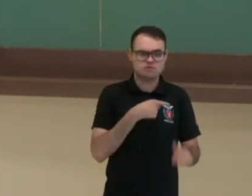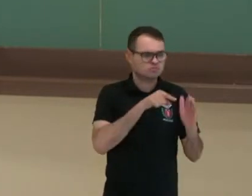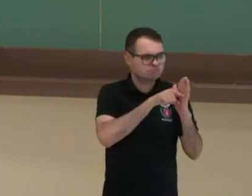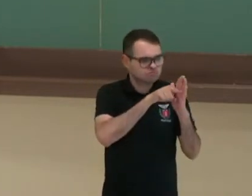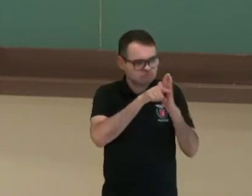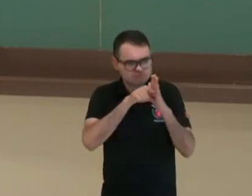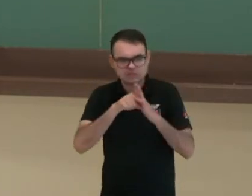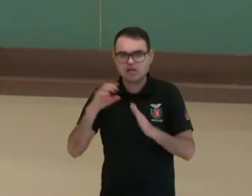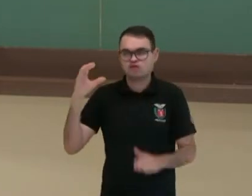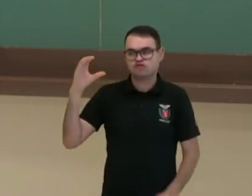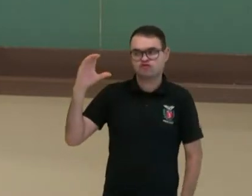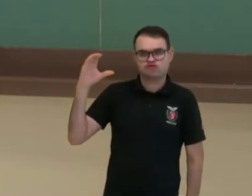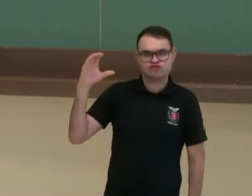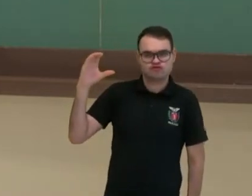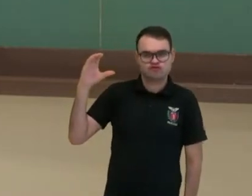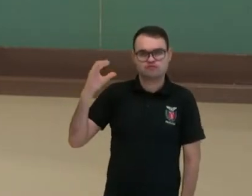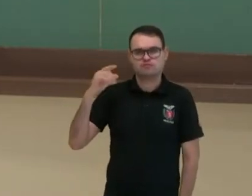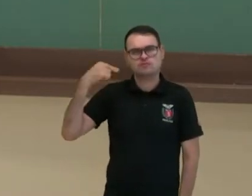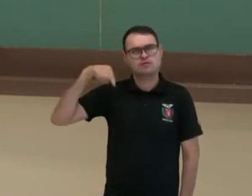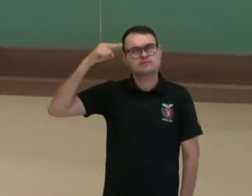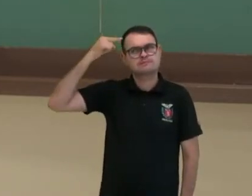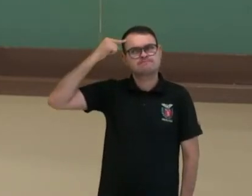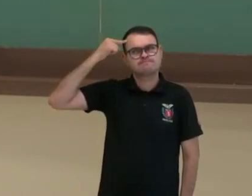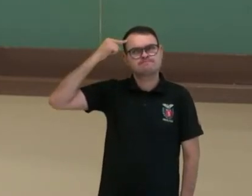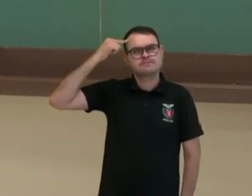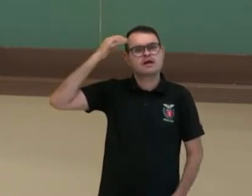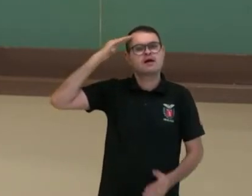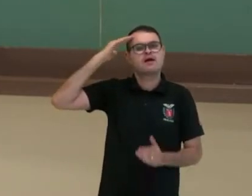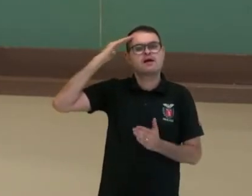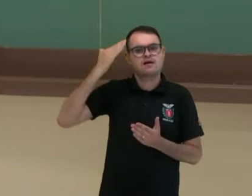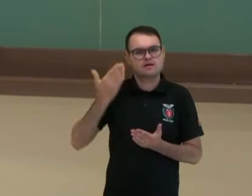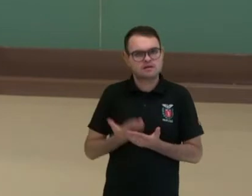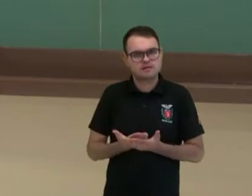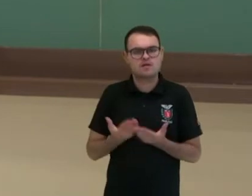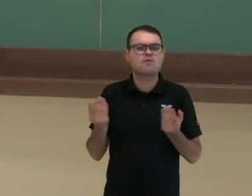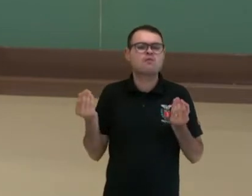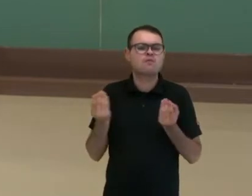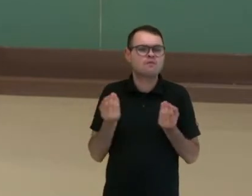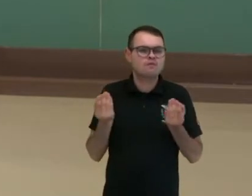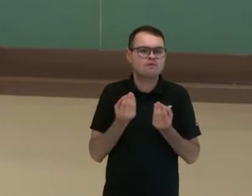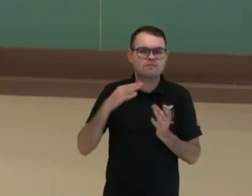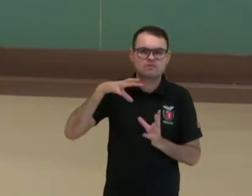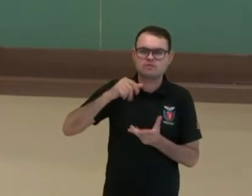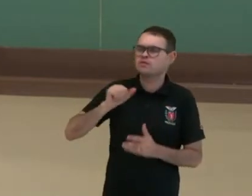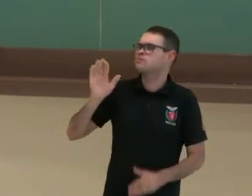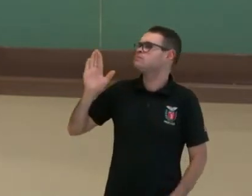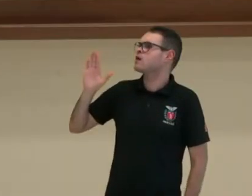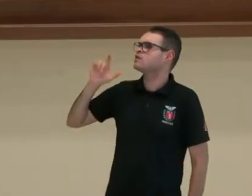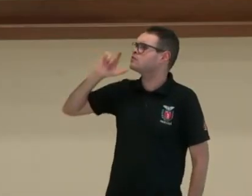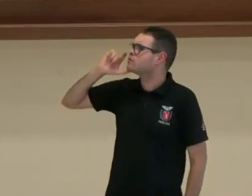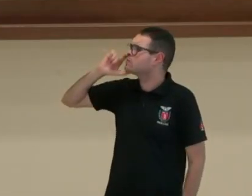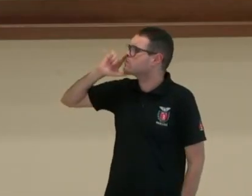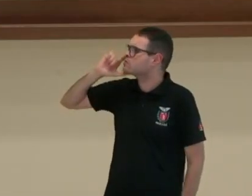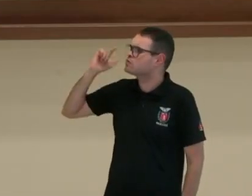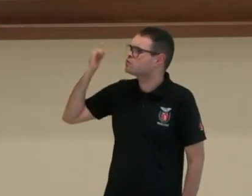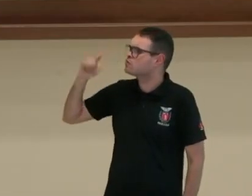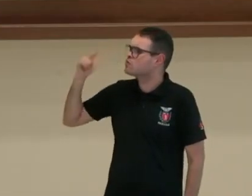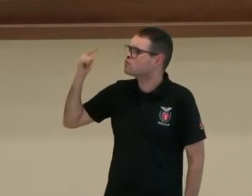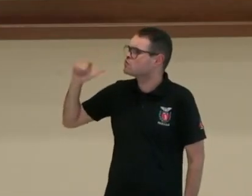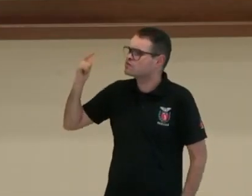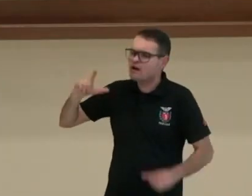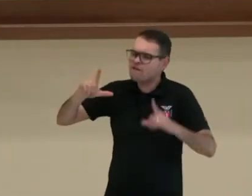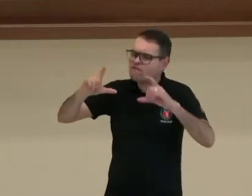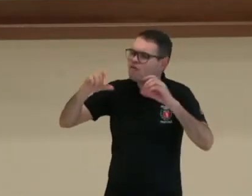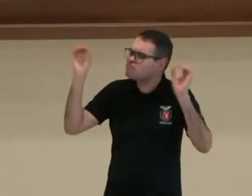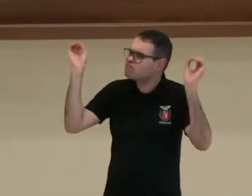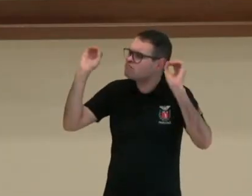os cientistas, nós temos uma ideia de como era o nosso planeta. Mas, Fabiano, não tinha máquina